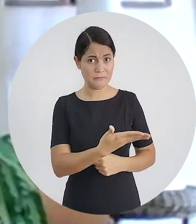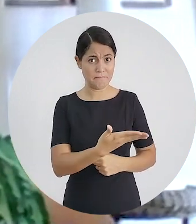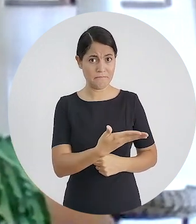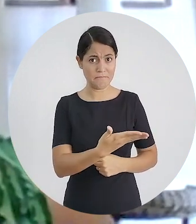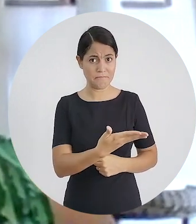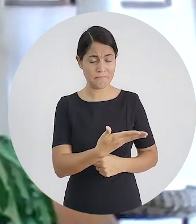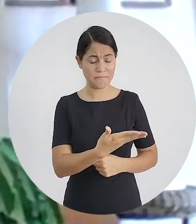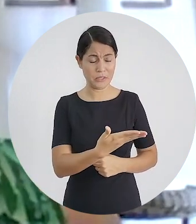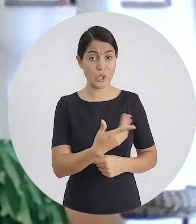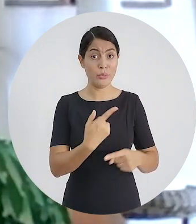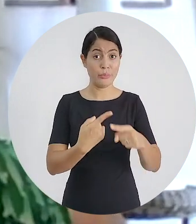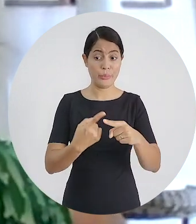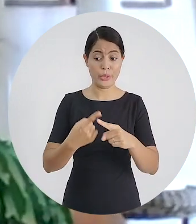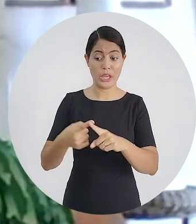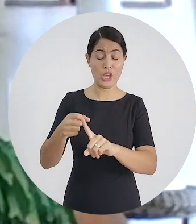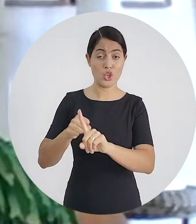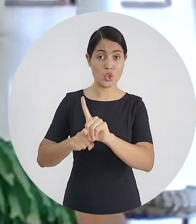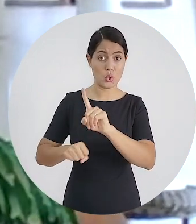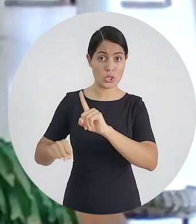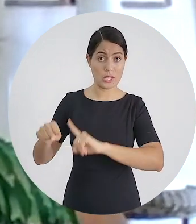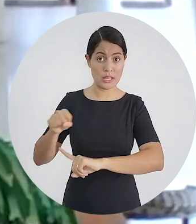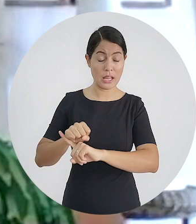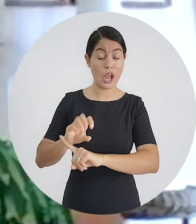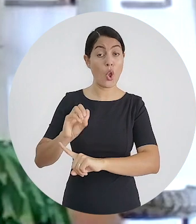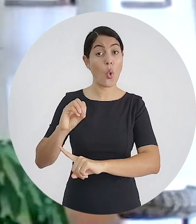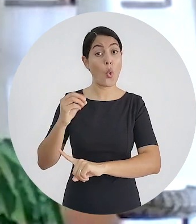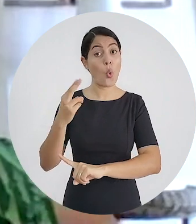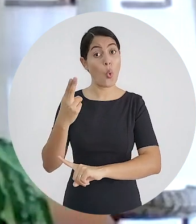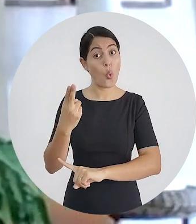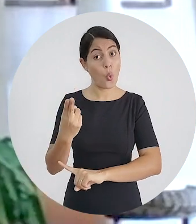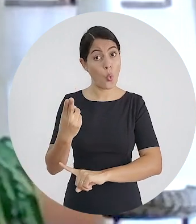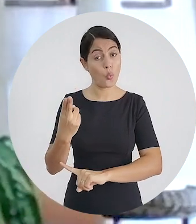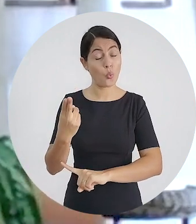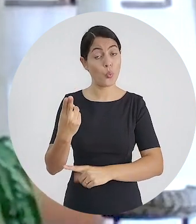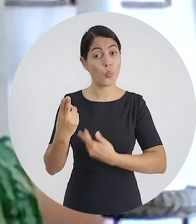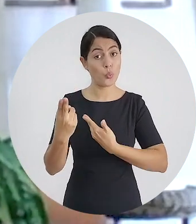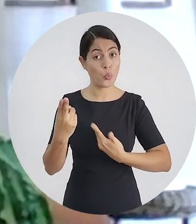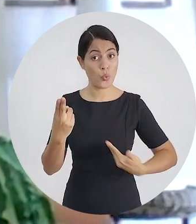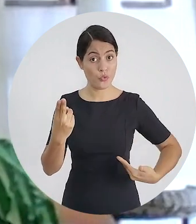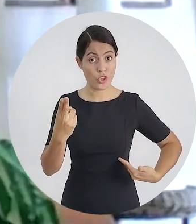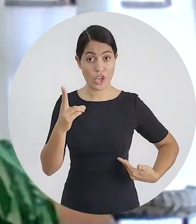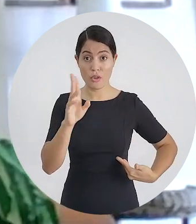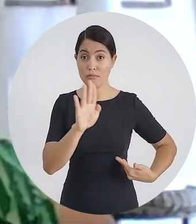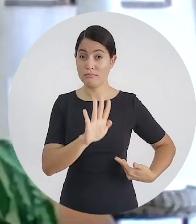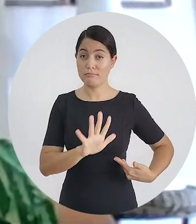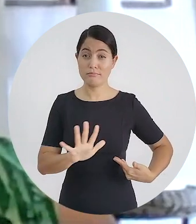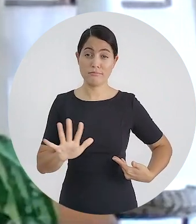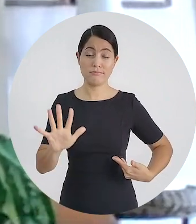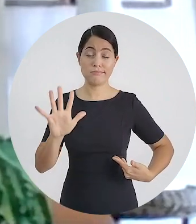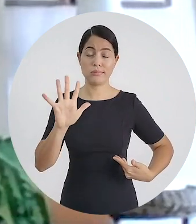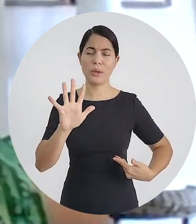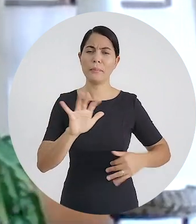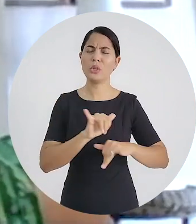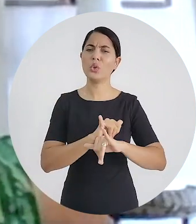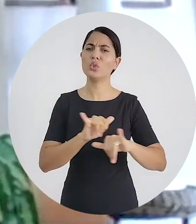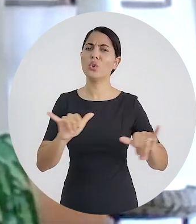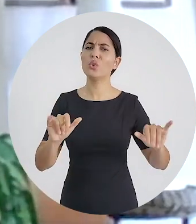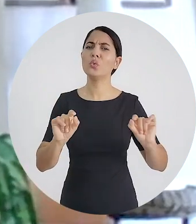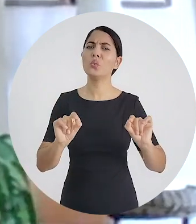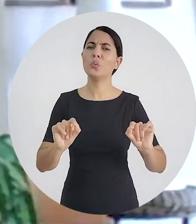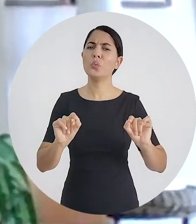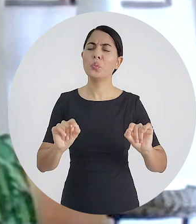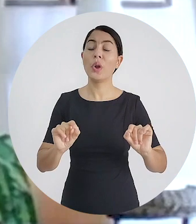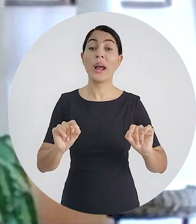seja pela sociedade, seja pelo Estado? Quando eu falo do Estado, eu falo